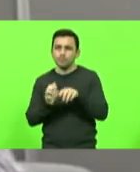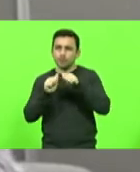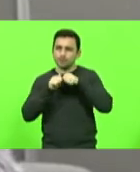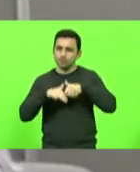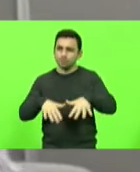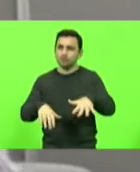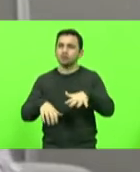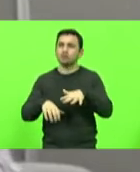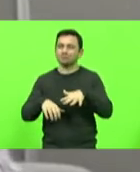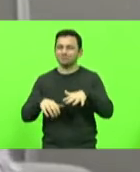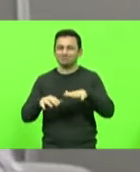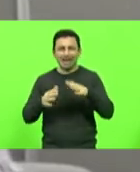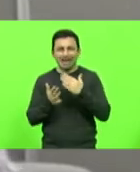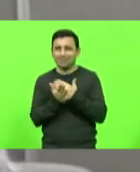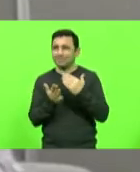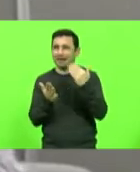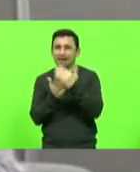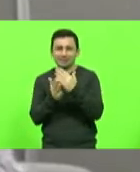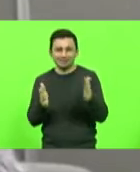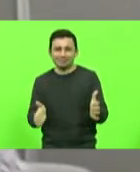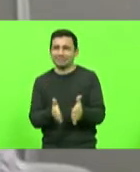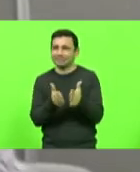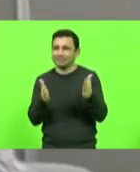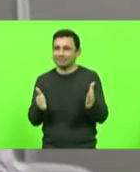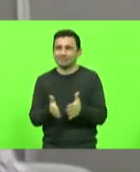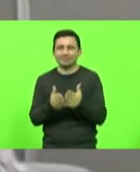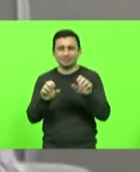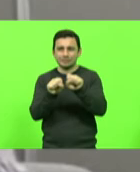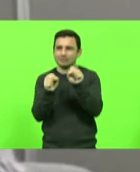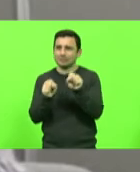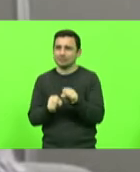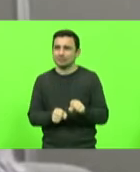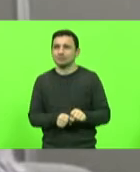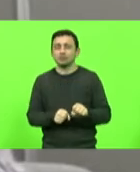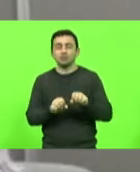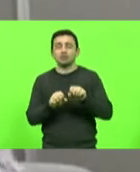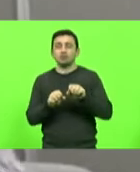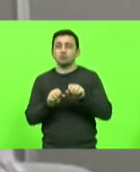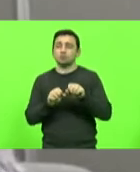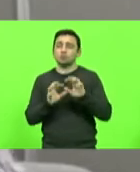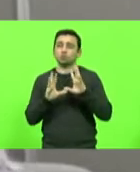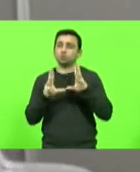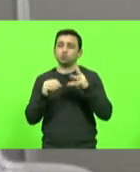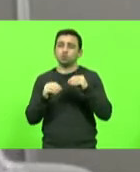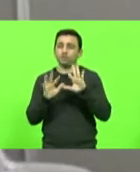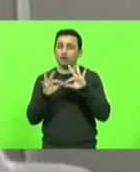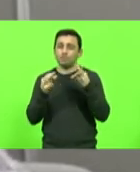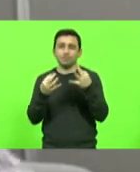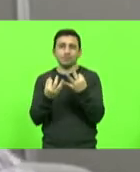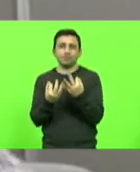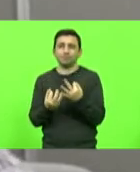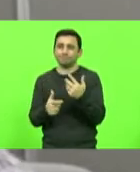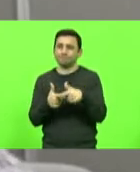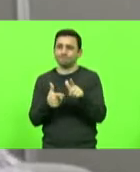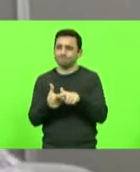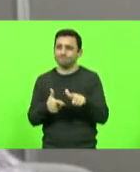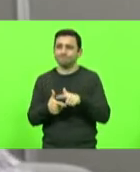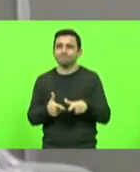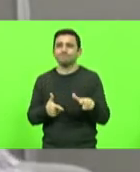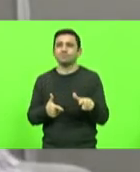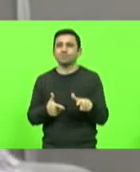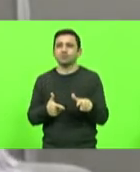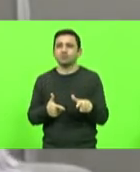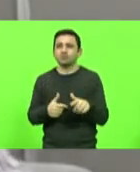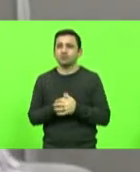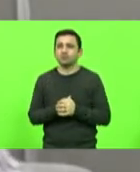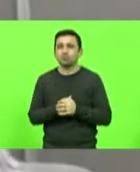empobrecimento em massa da população, a desestruturação das famílias, então aumentando e amplificando a importância